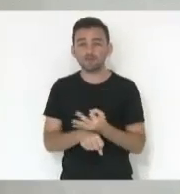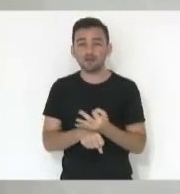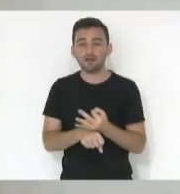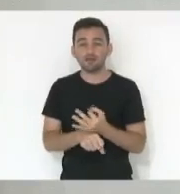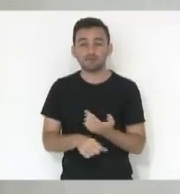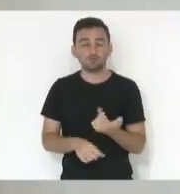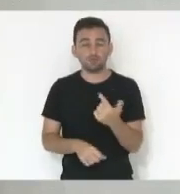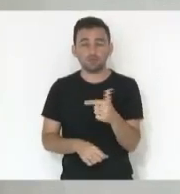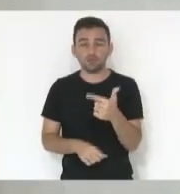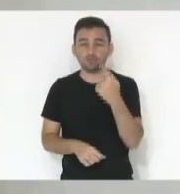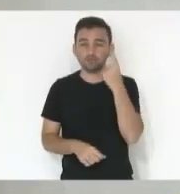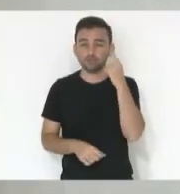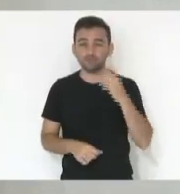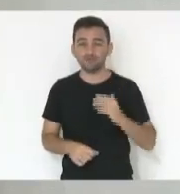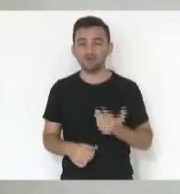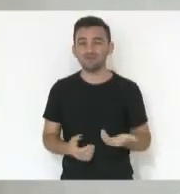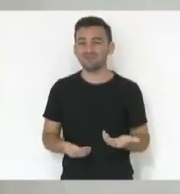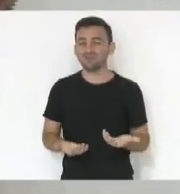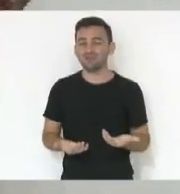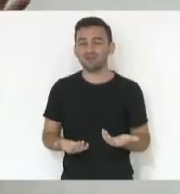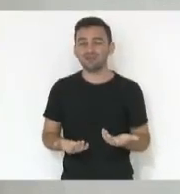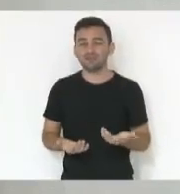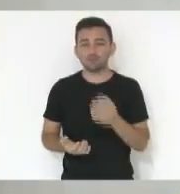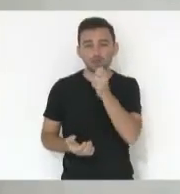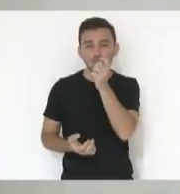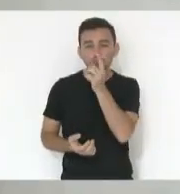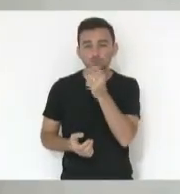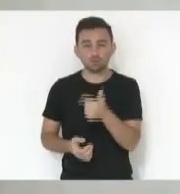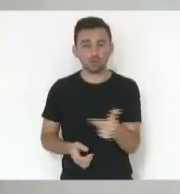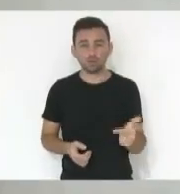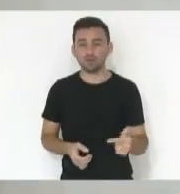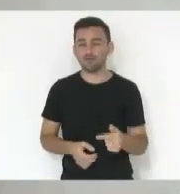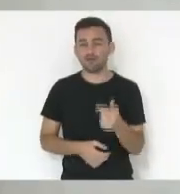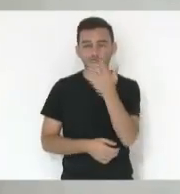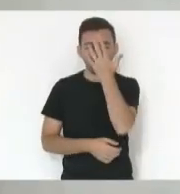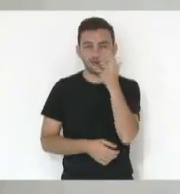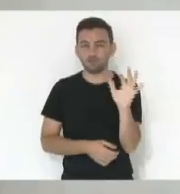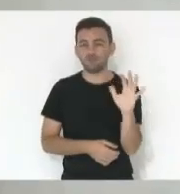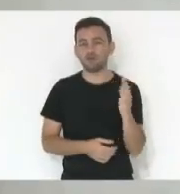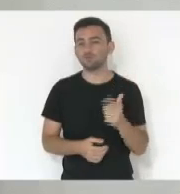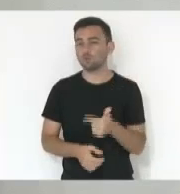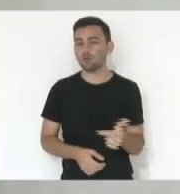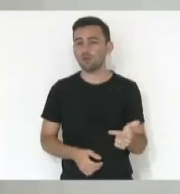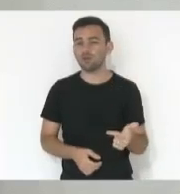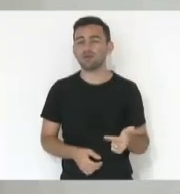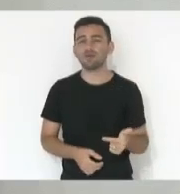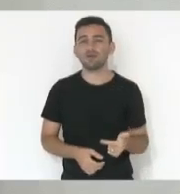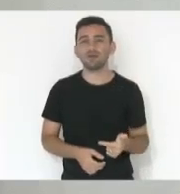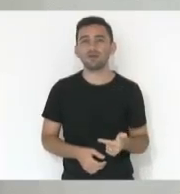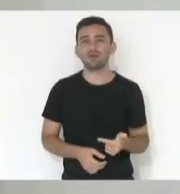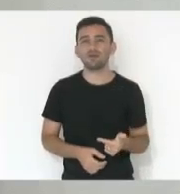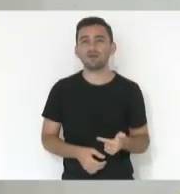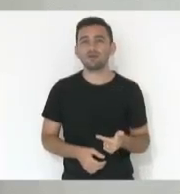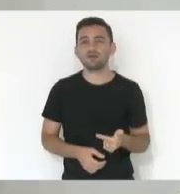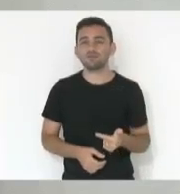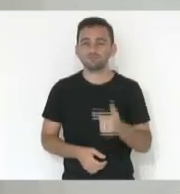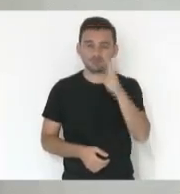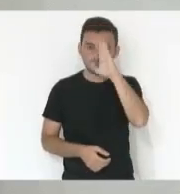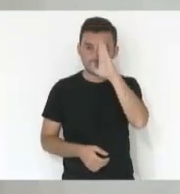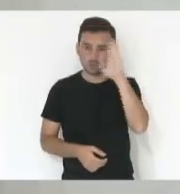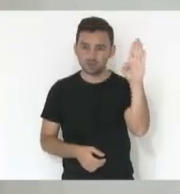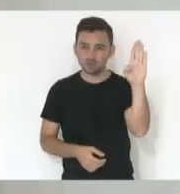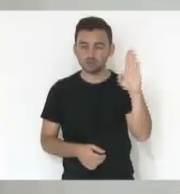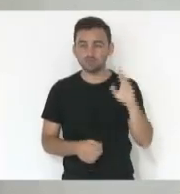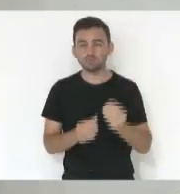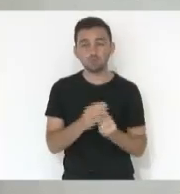dia santo, não tem final de semana, não tem carnaval, tem que estar trabalhando na propriedade, principalmente os produtores